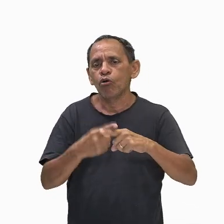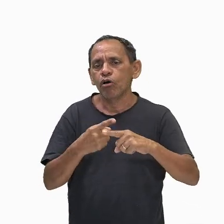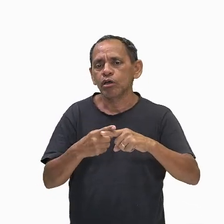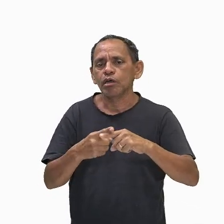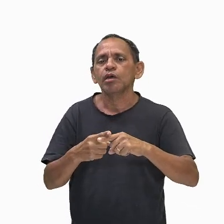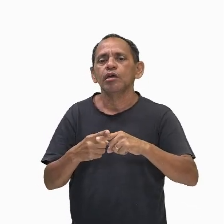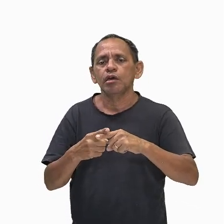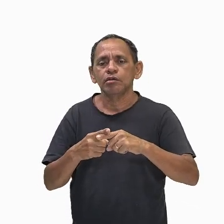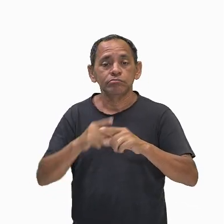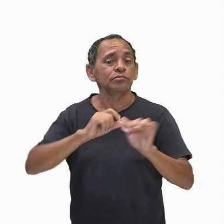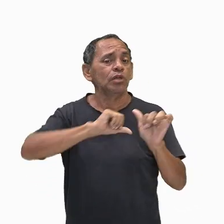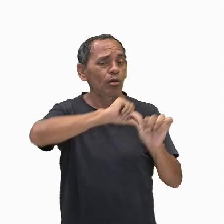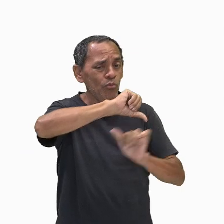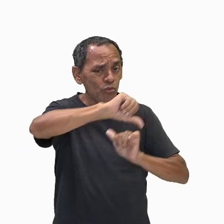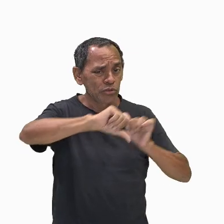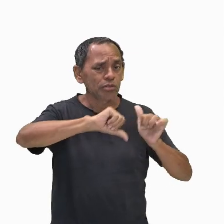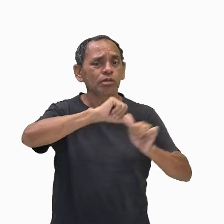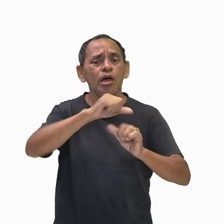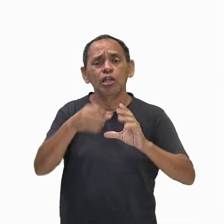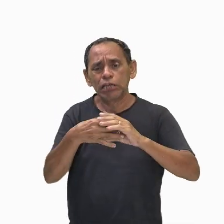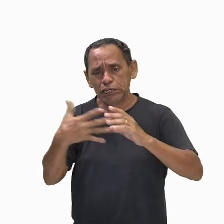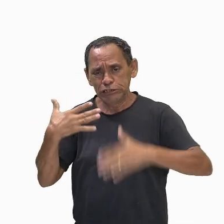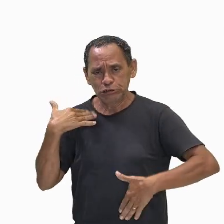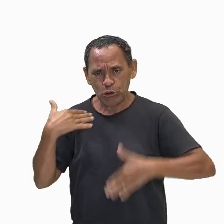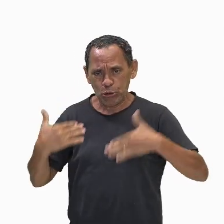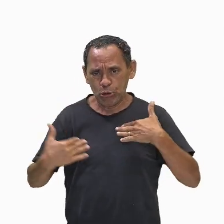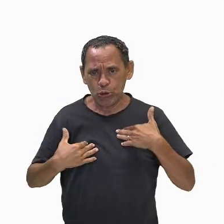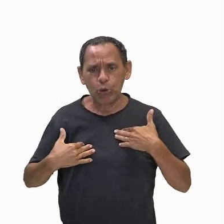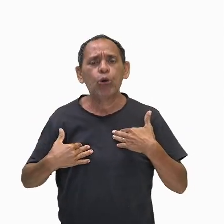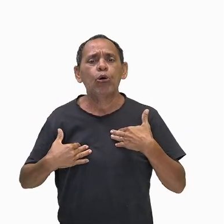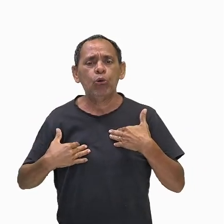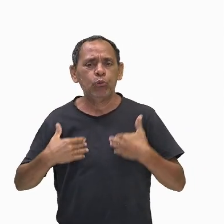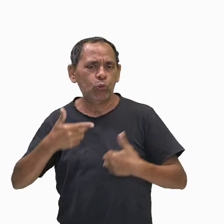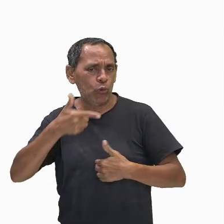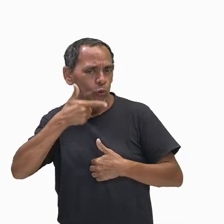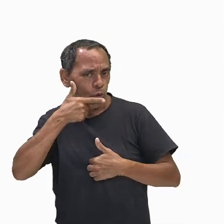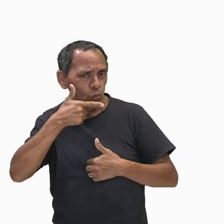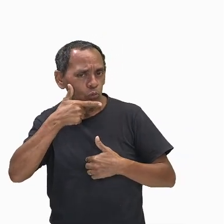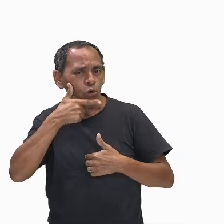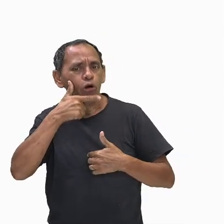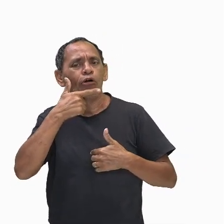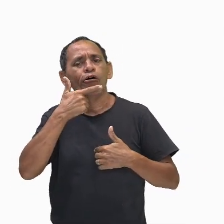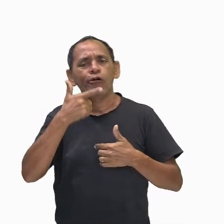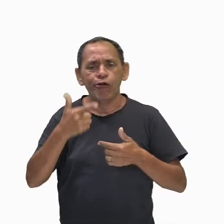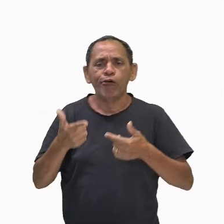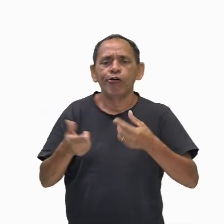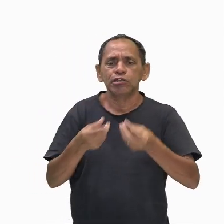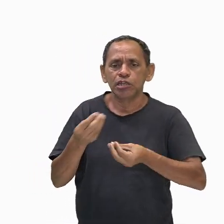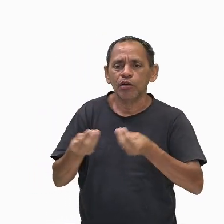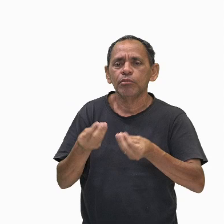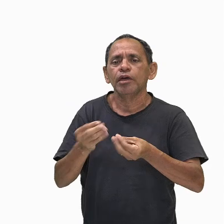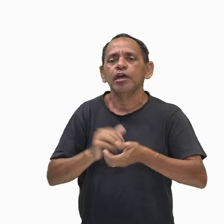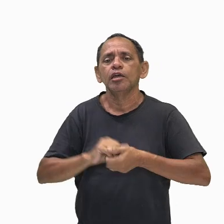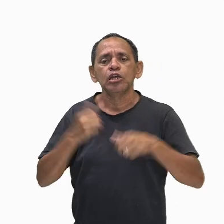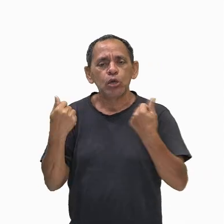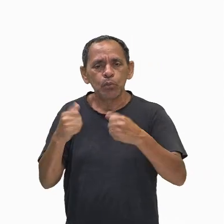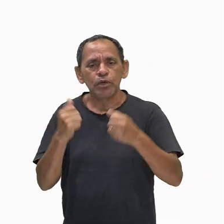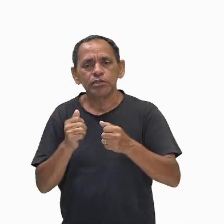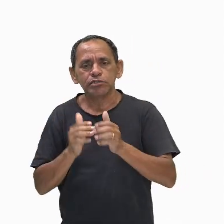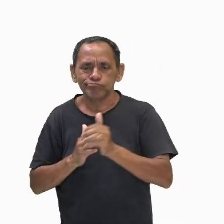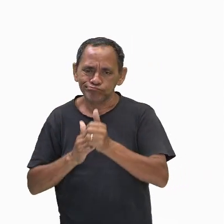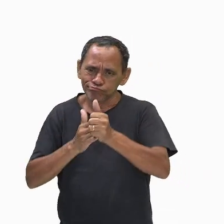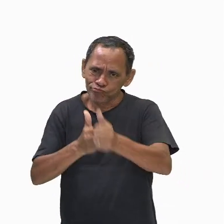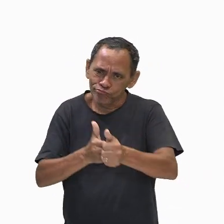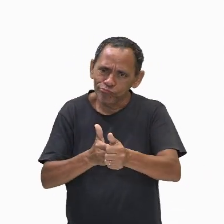mudando, né? Tá mudando o corpo, está mudando o humor, está mudando tudo na vida dela. É necessário fazer esse acompanhamento